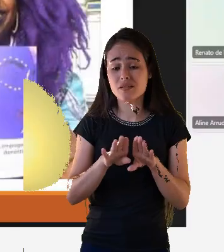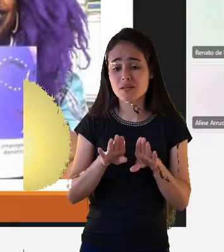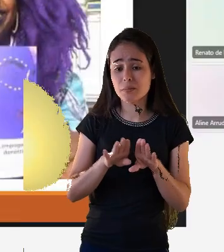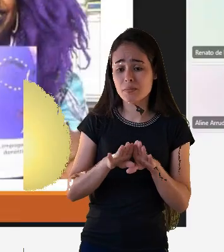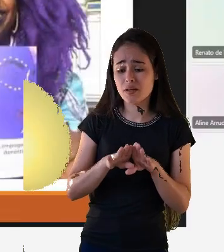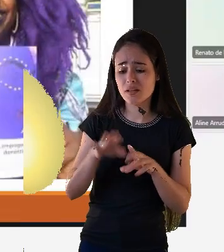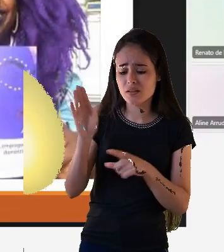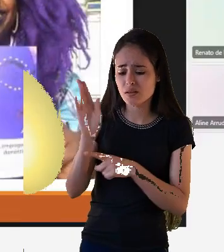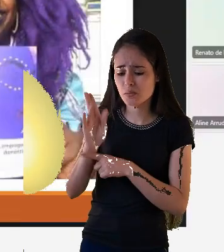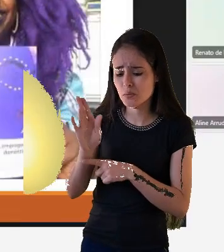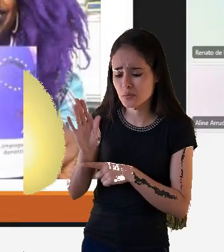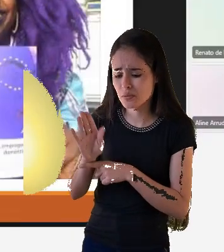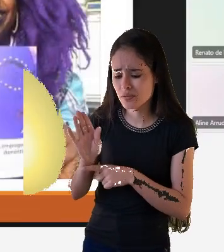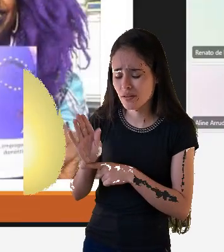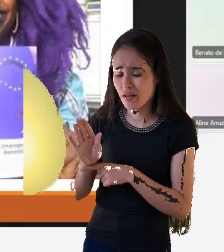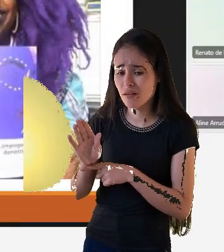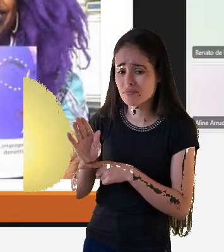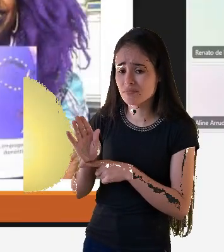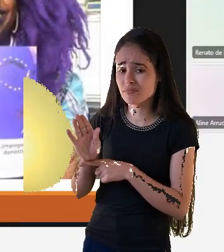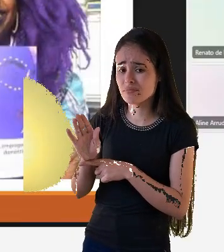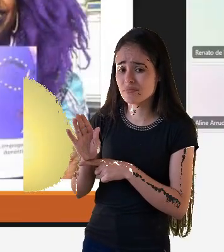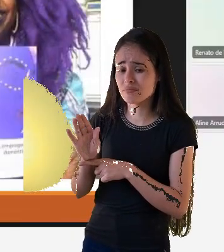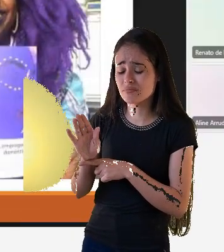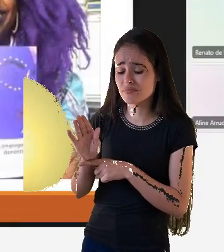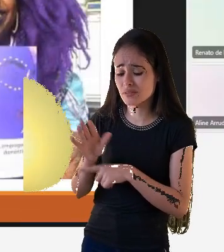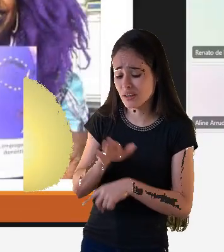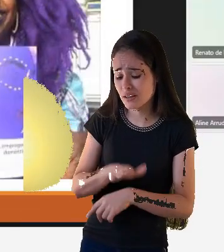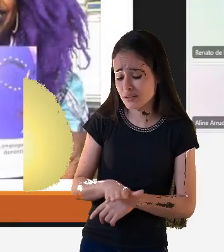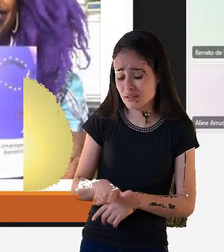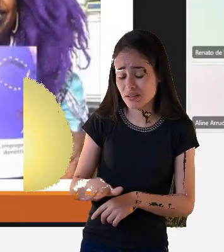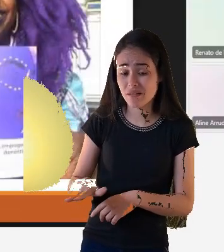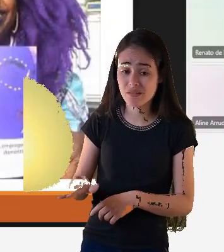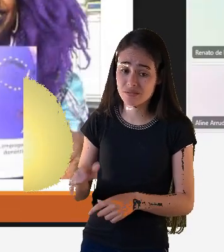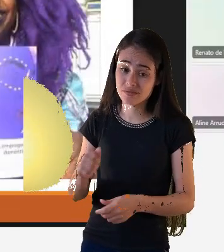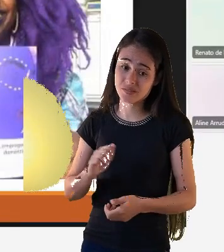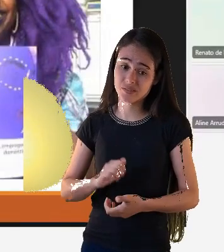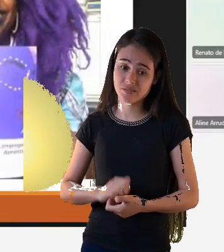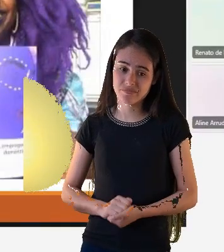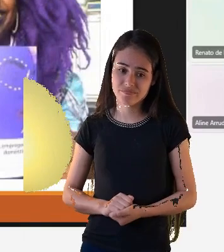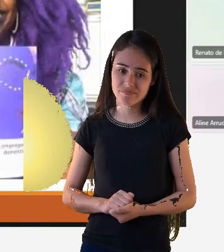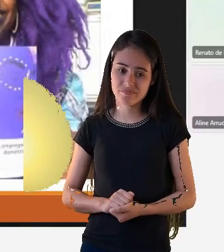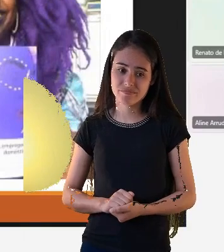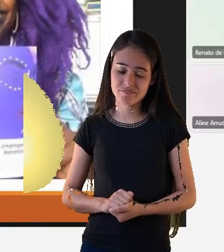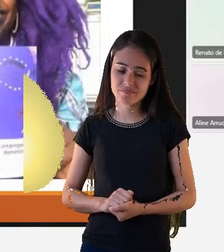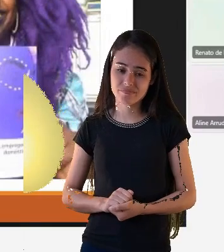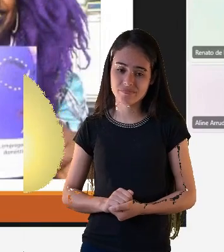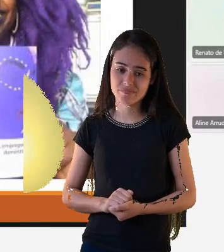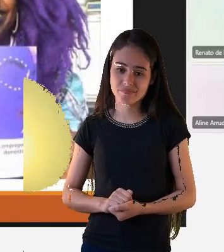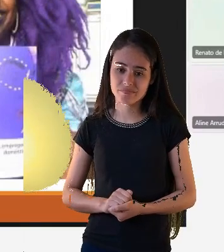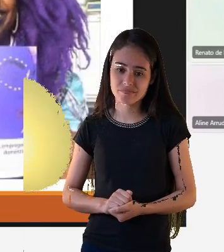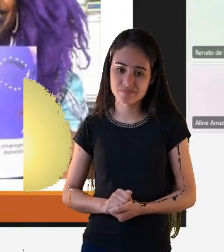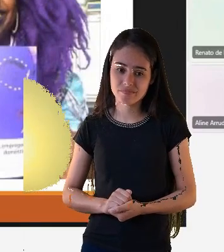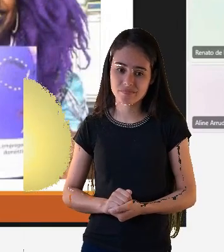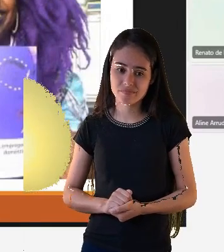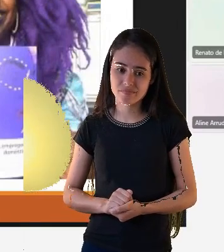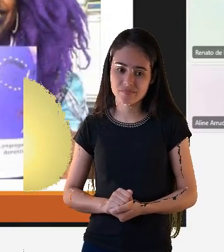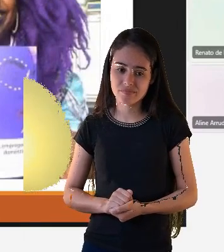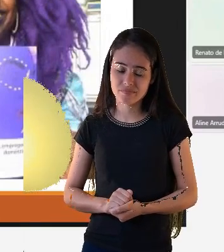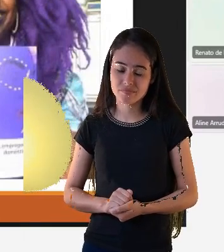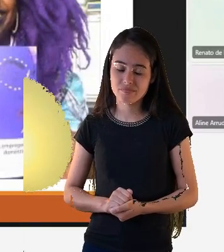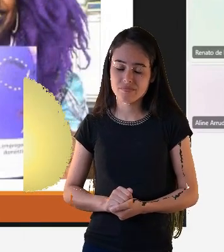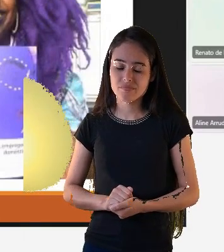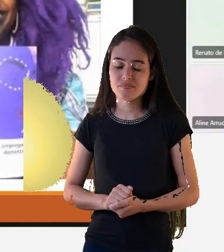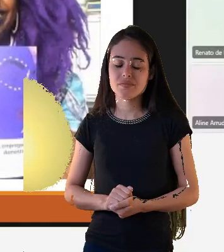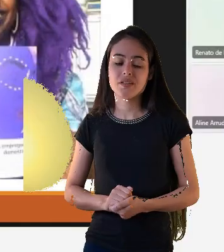doméstico, né? Então, essa pesquisa diz isso, que não é só a questão de, tem que